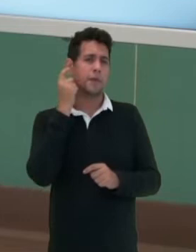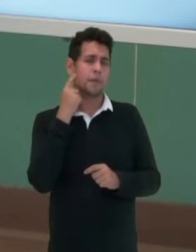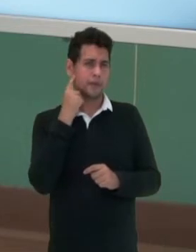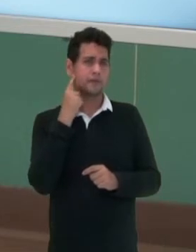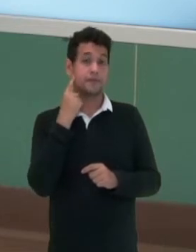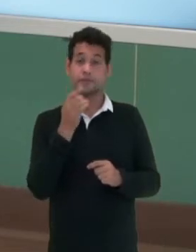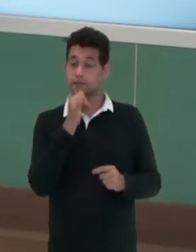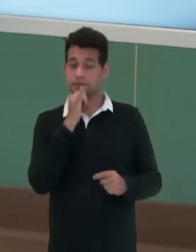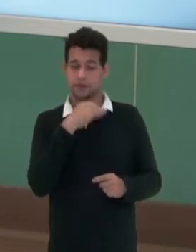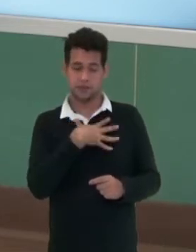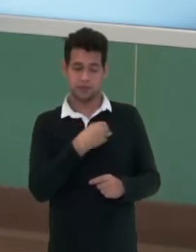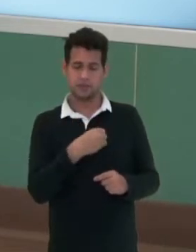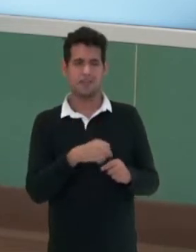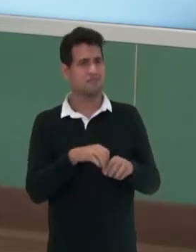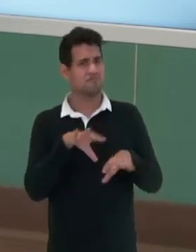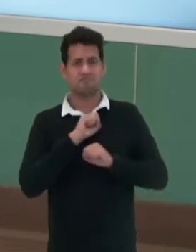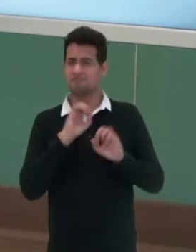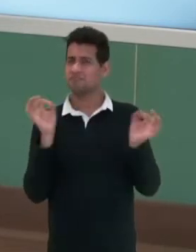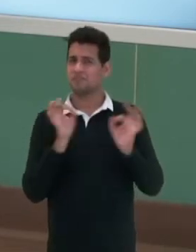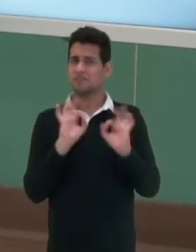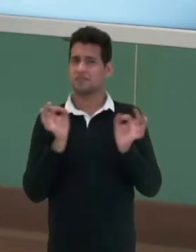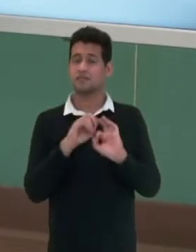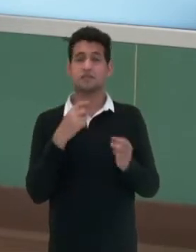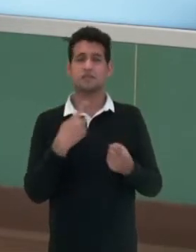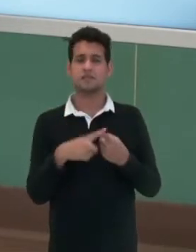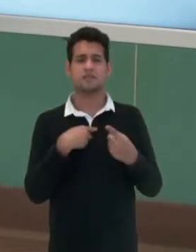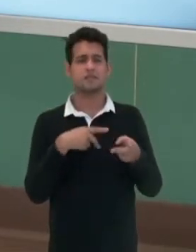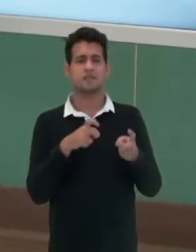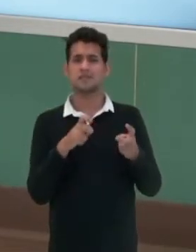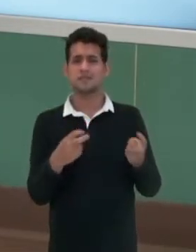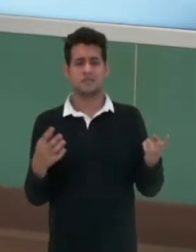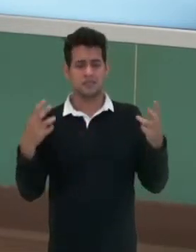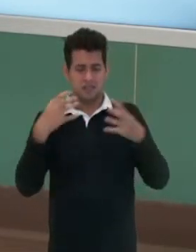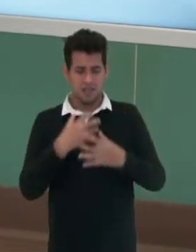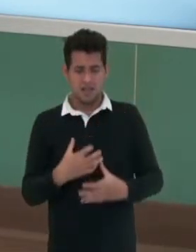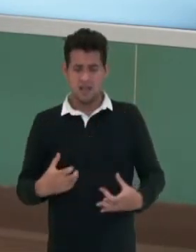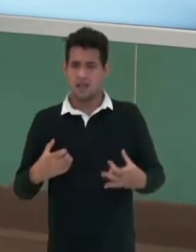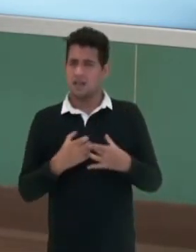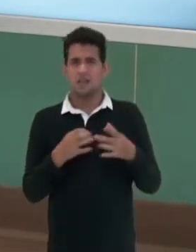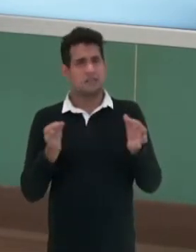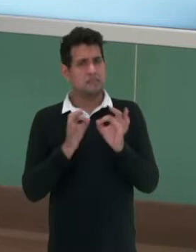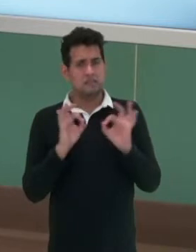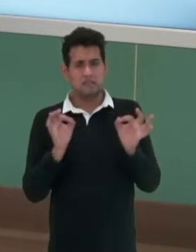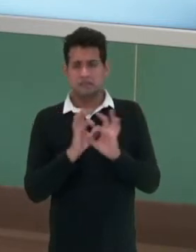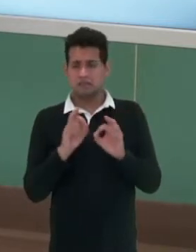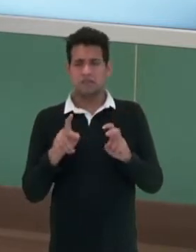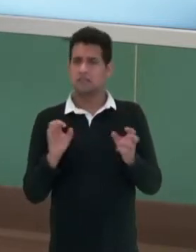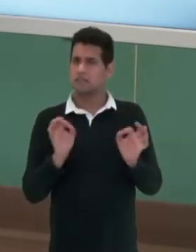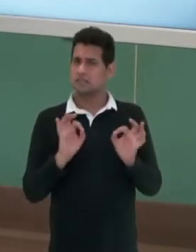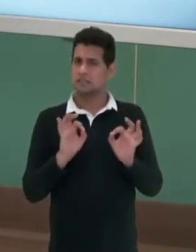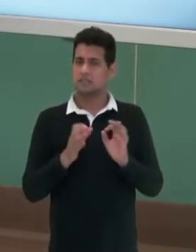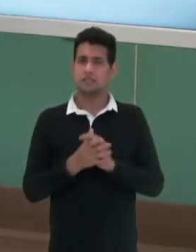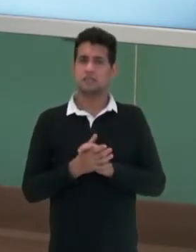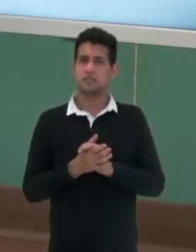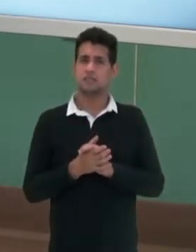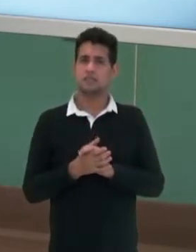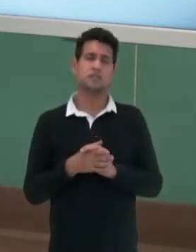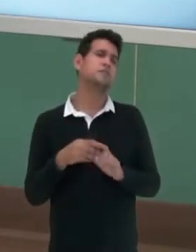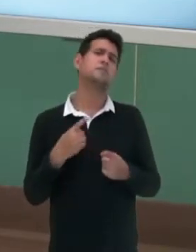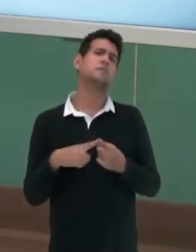catapora, eu não peguei. Por quê? Porque o vírus não entrou no meu corpo? O micro-organismo não entrou no meu corpo? Não,